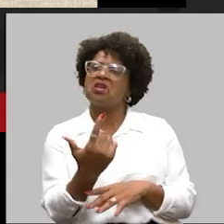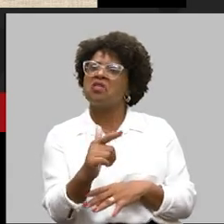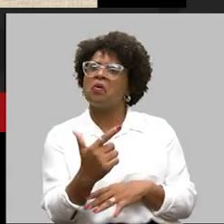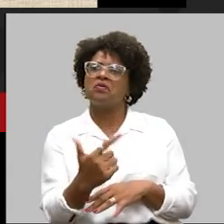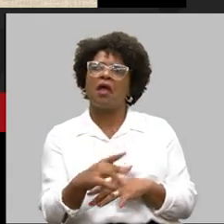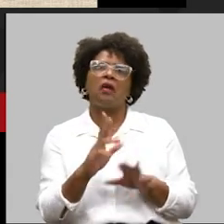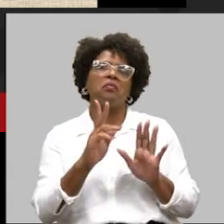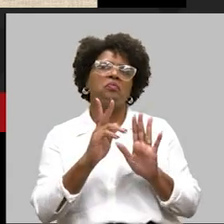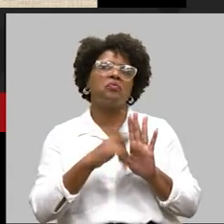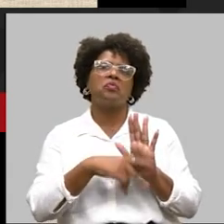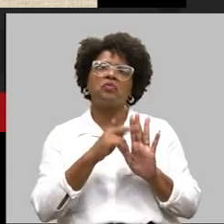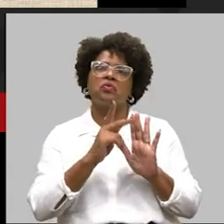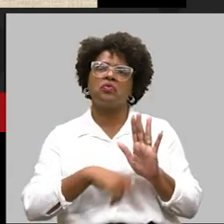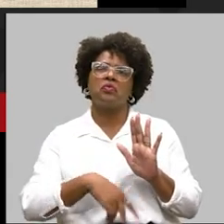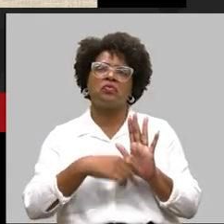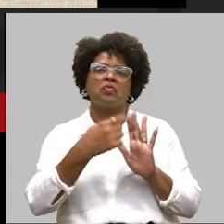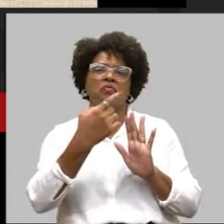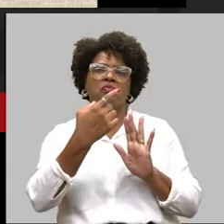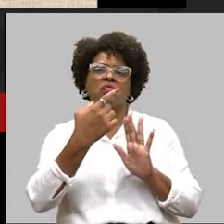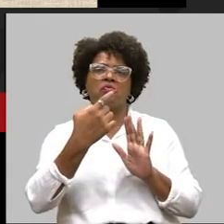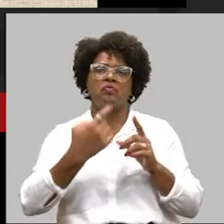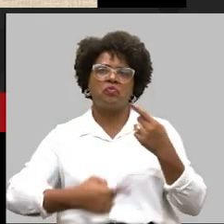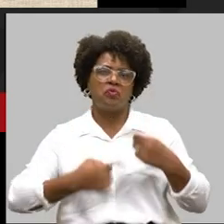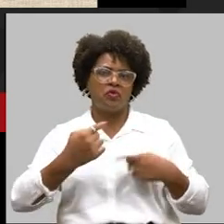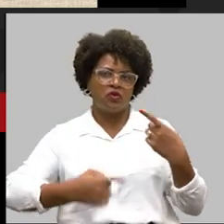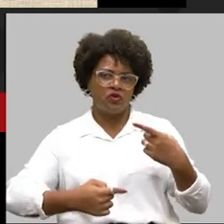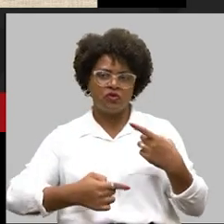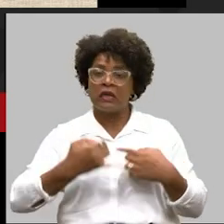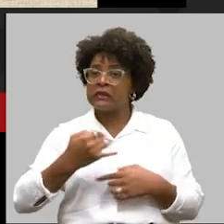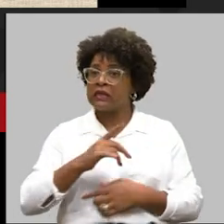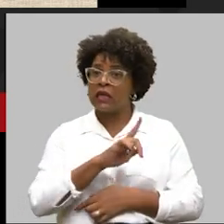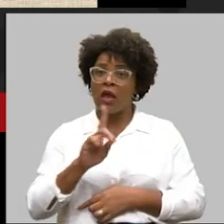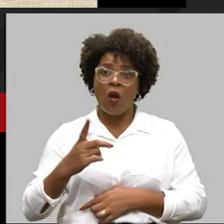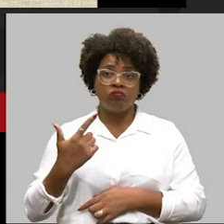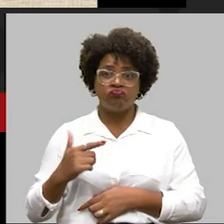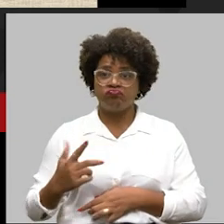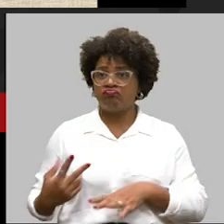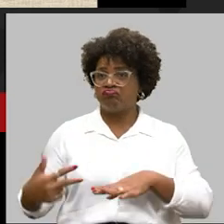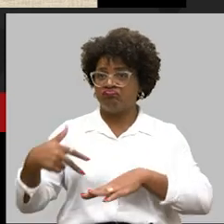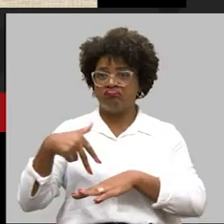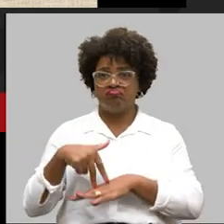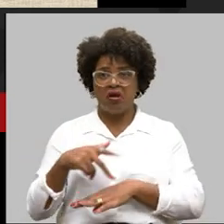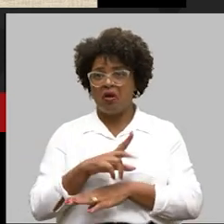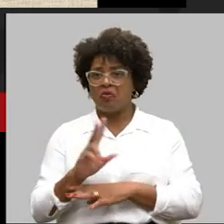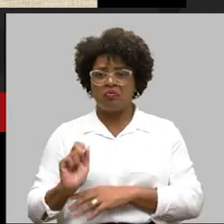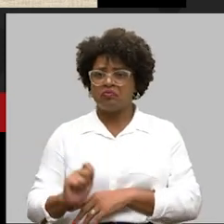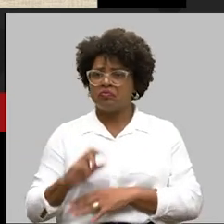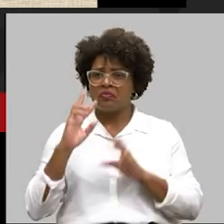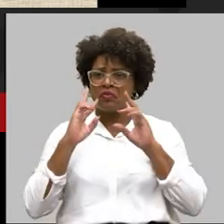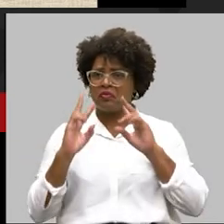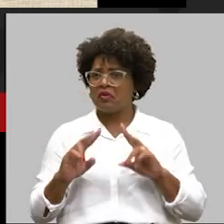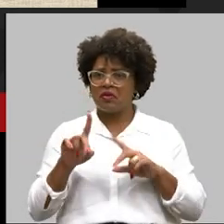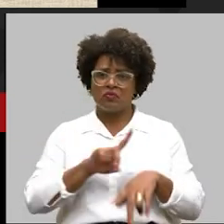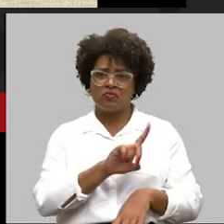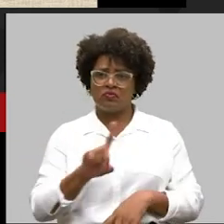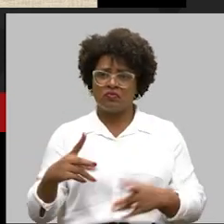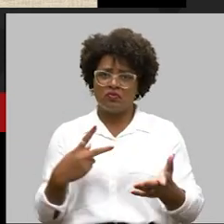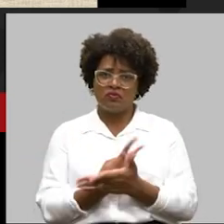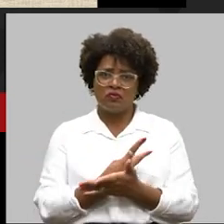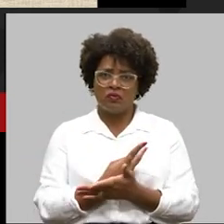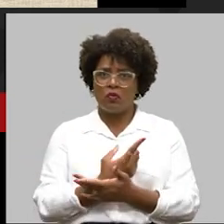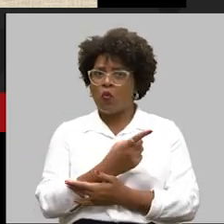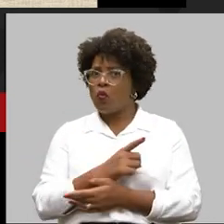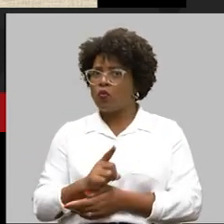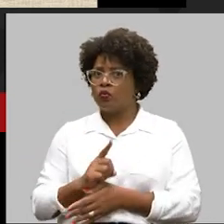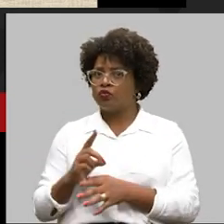protagonismo dos sujeitos eu não consigo ver isso isso não se efetiva e último aqui que tá em